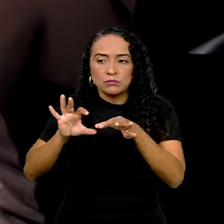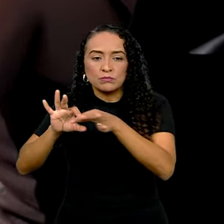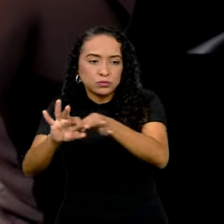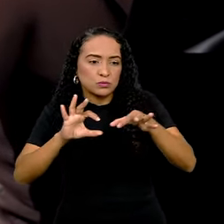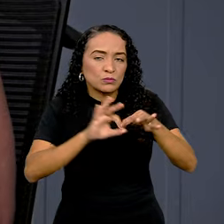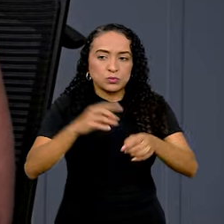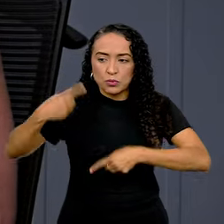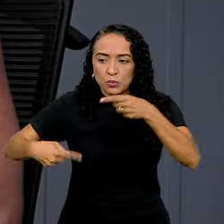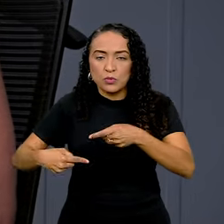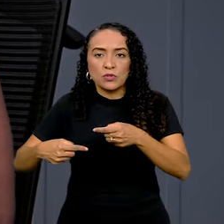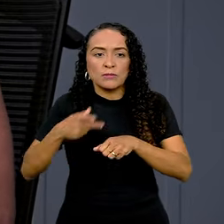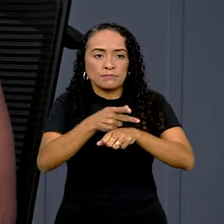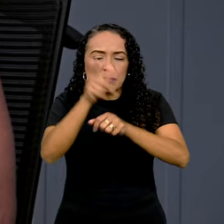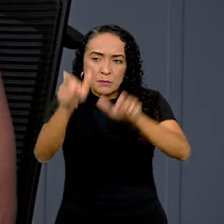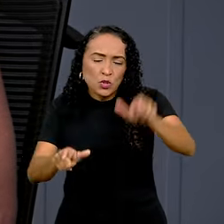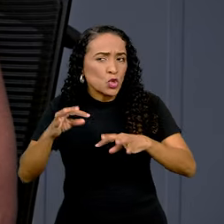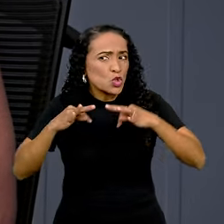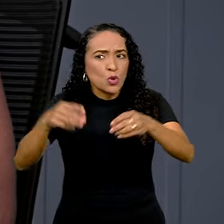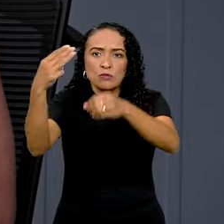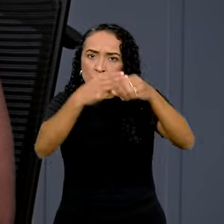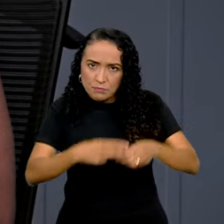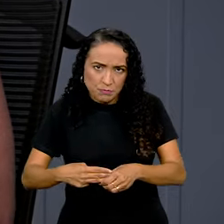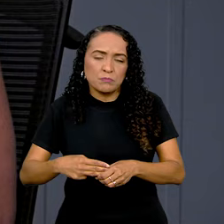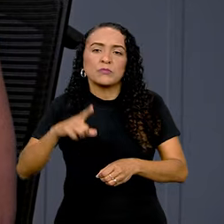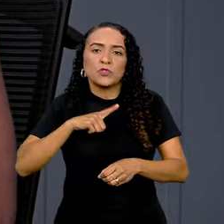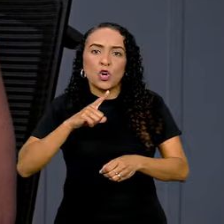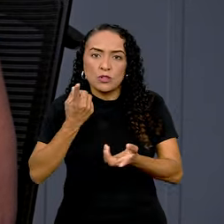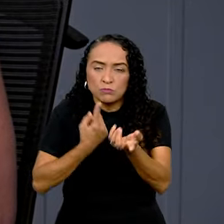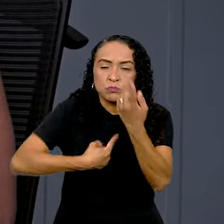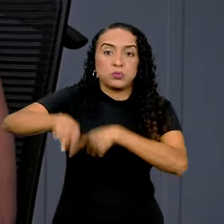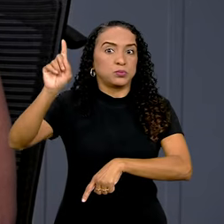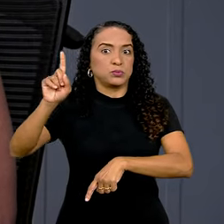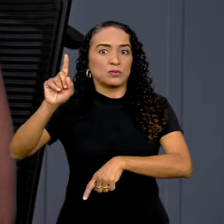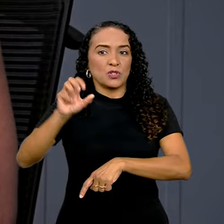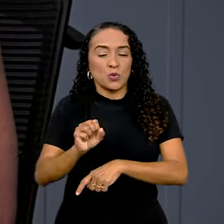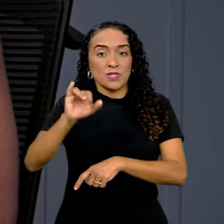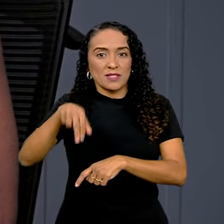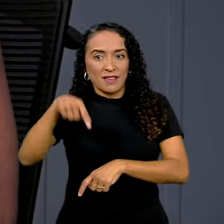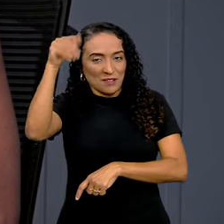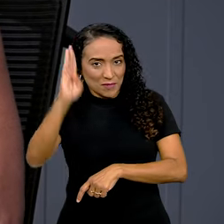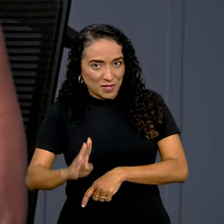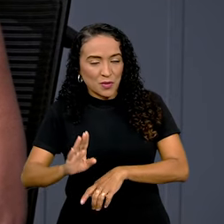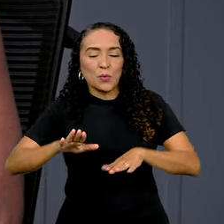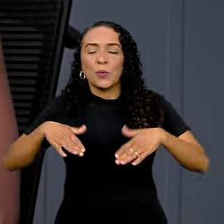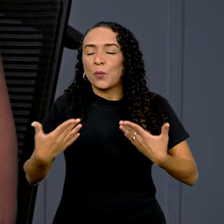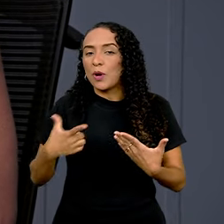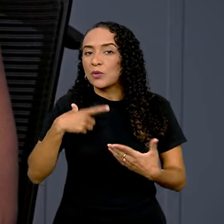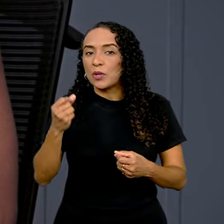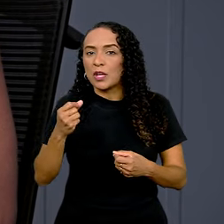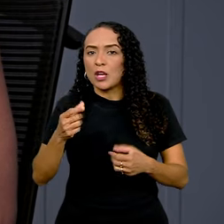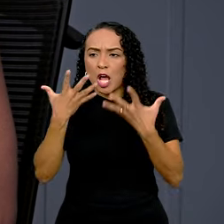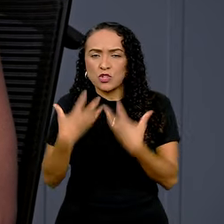integrar as políticas e chegar nas pessoas é em todos os municípios a gente deu um grande salto no sisan no nosso país